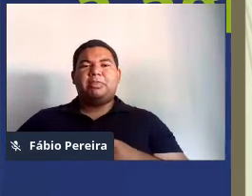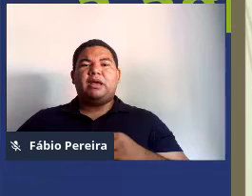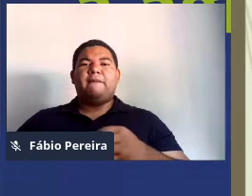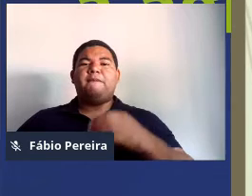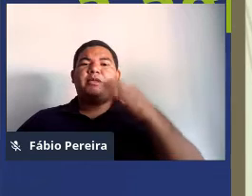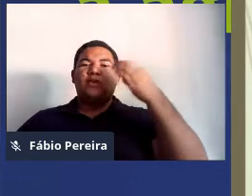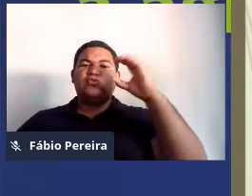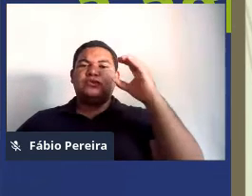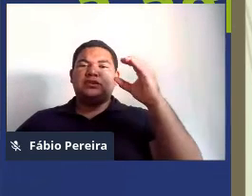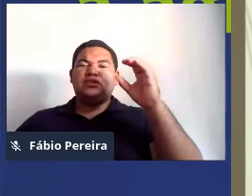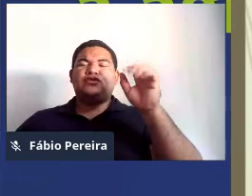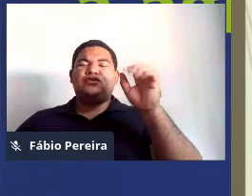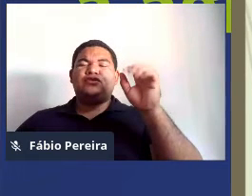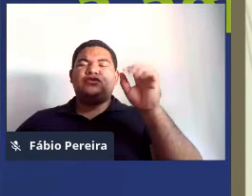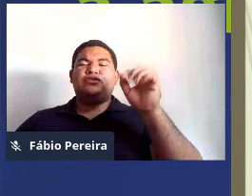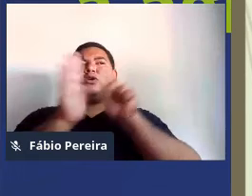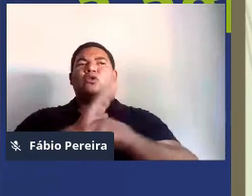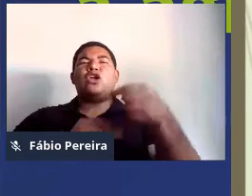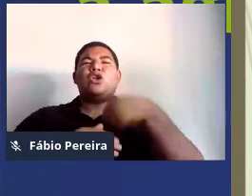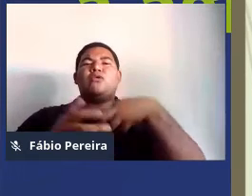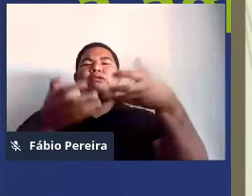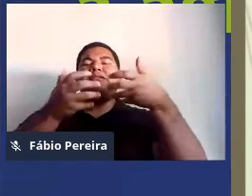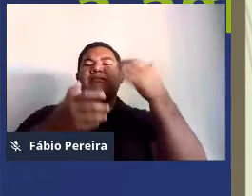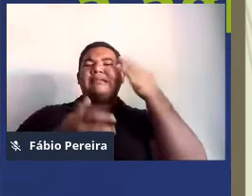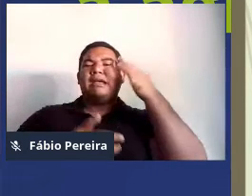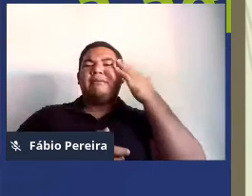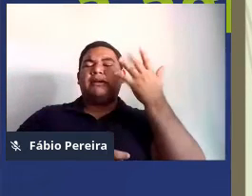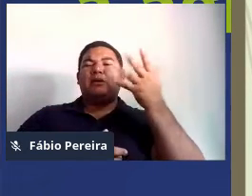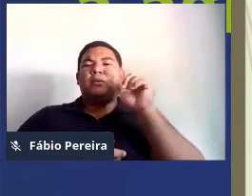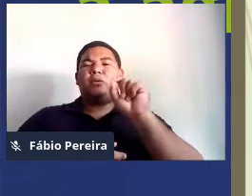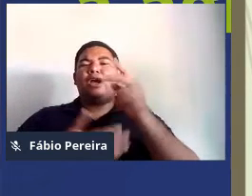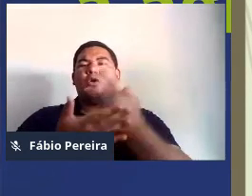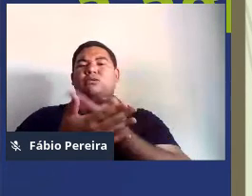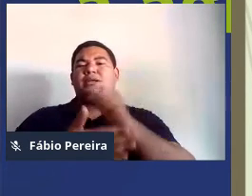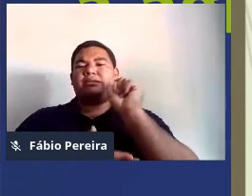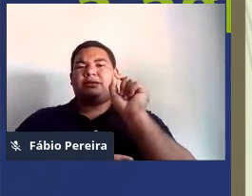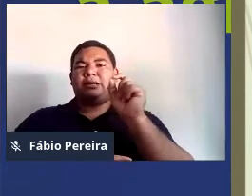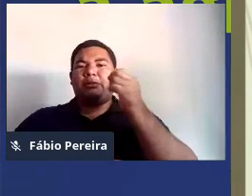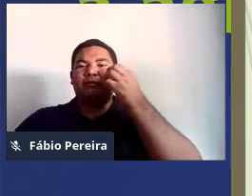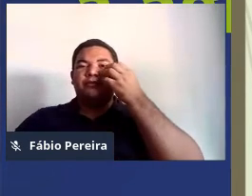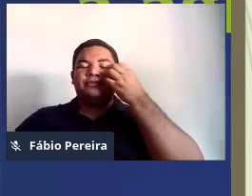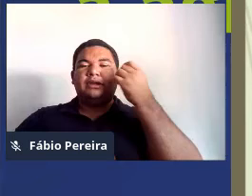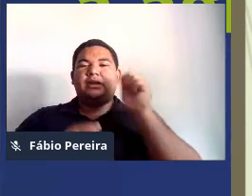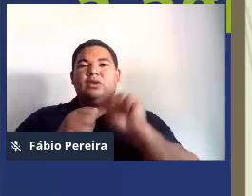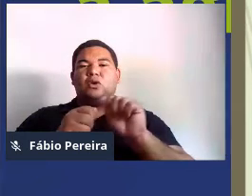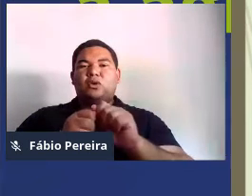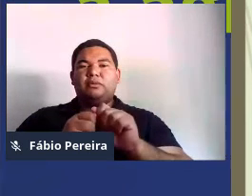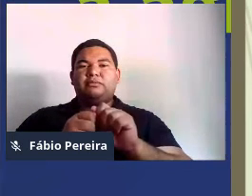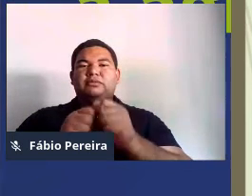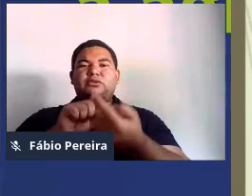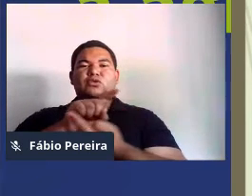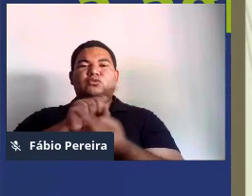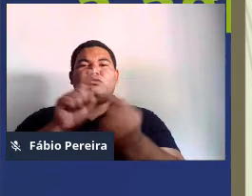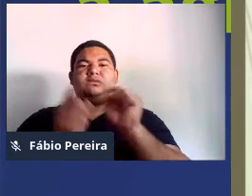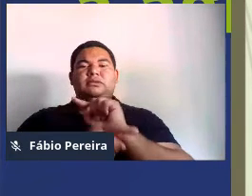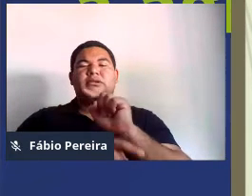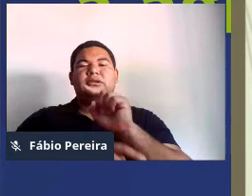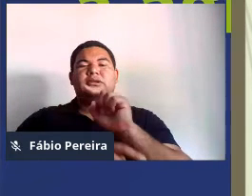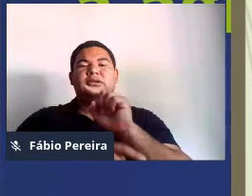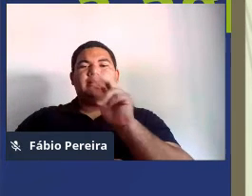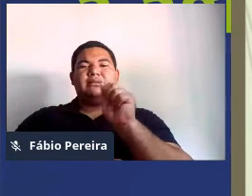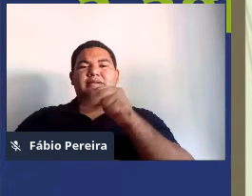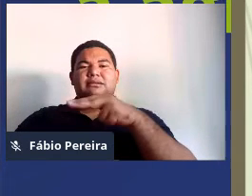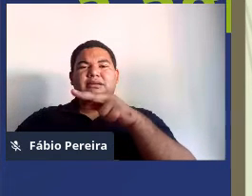essa pergunta, eu quero saber o que está acontecendo aqui. Então, ele fez o transcriptoma do tubo